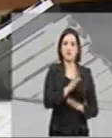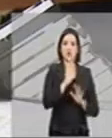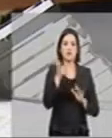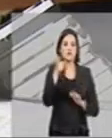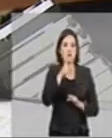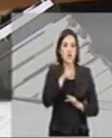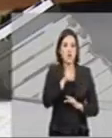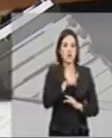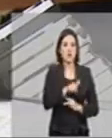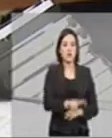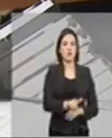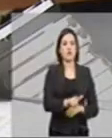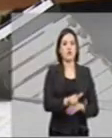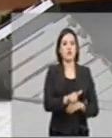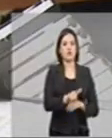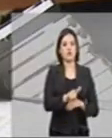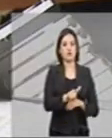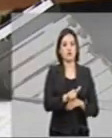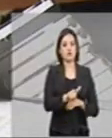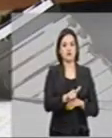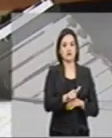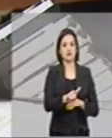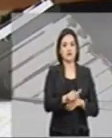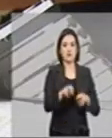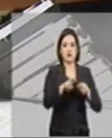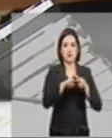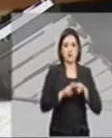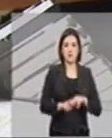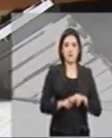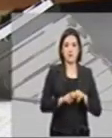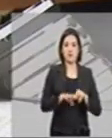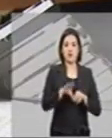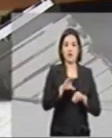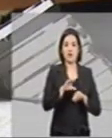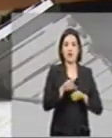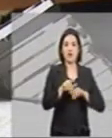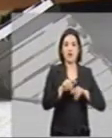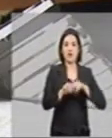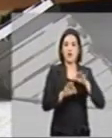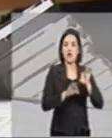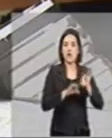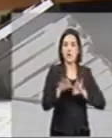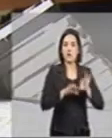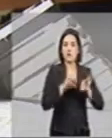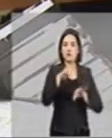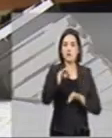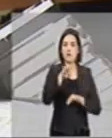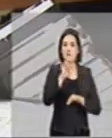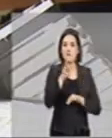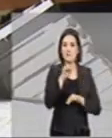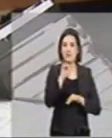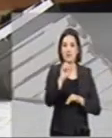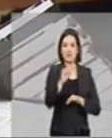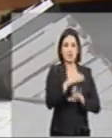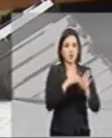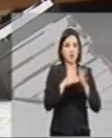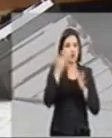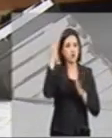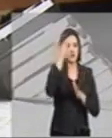desta maneira por meio da Operação Metis e também determino